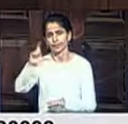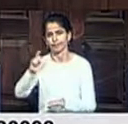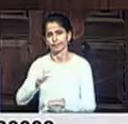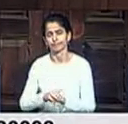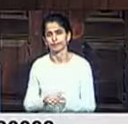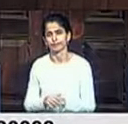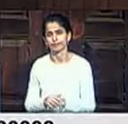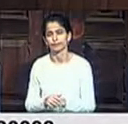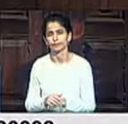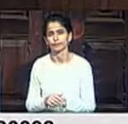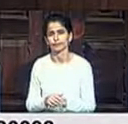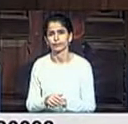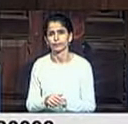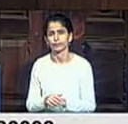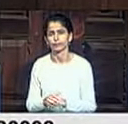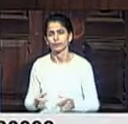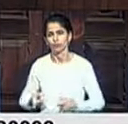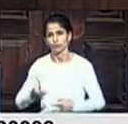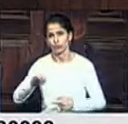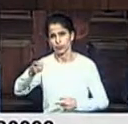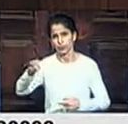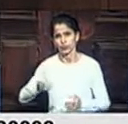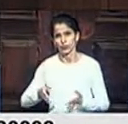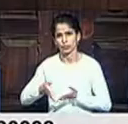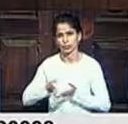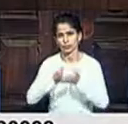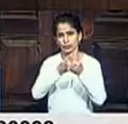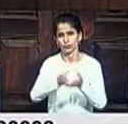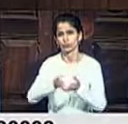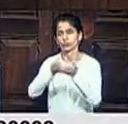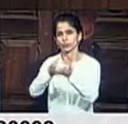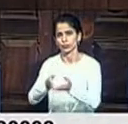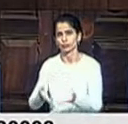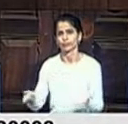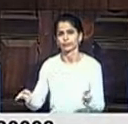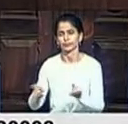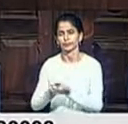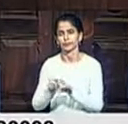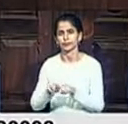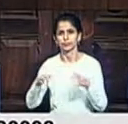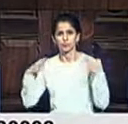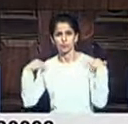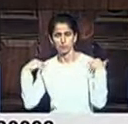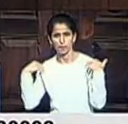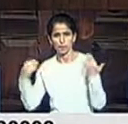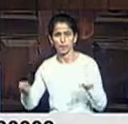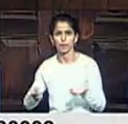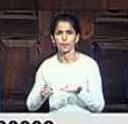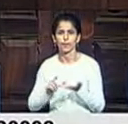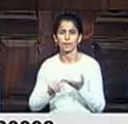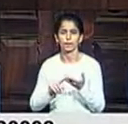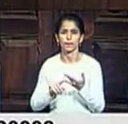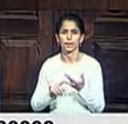arma e munição, embarcação de esporte e recreio para 40% e